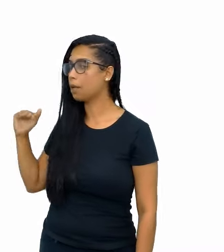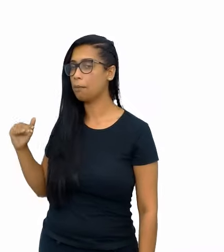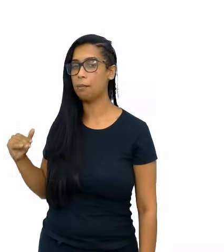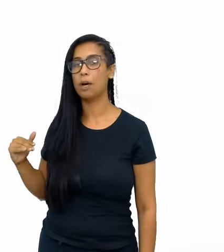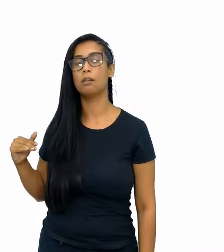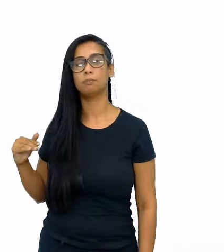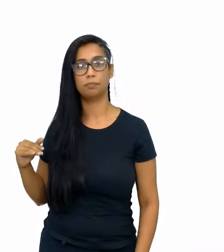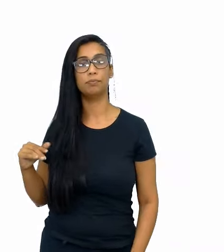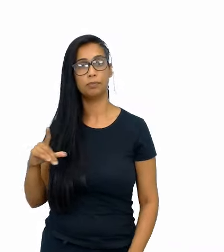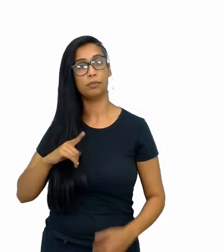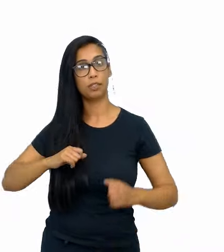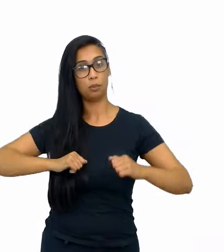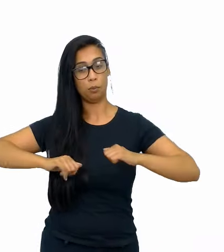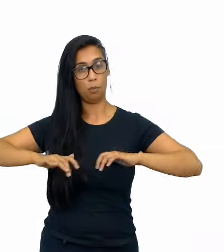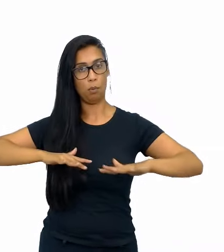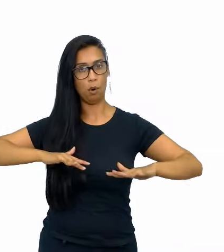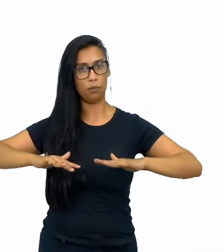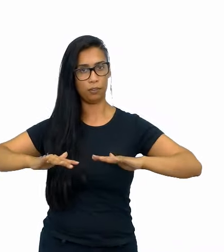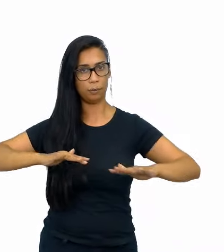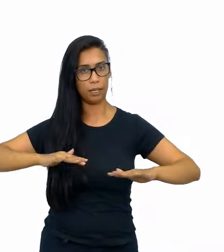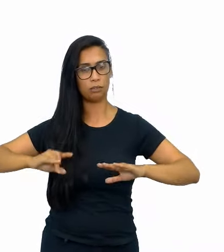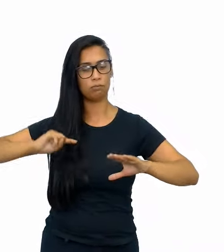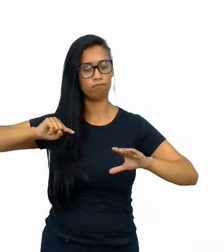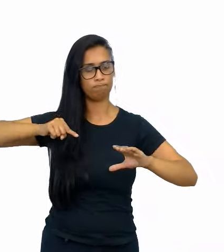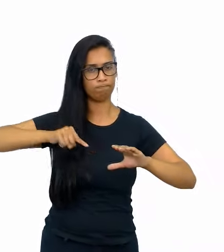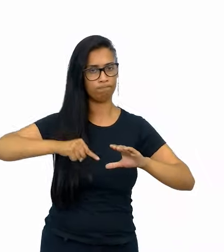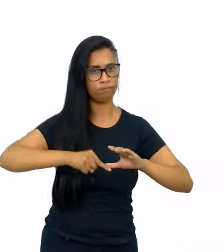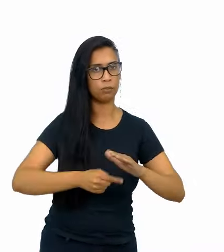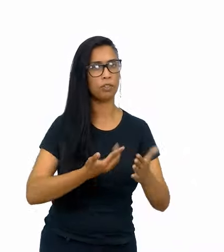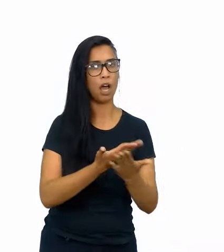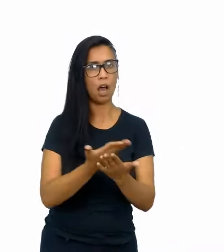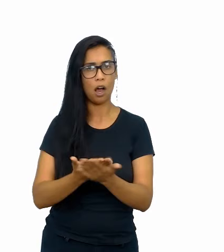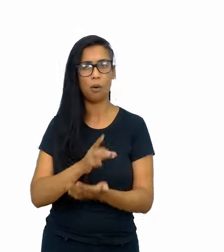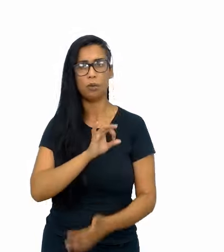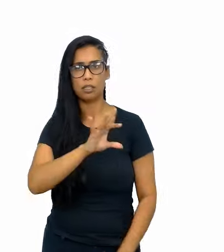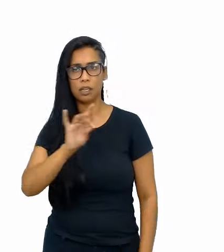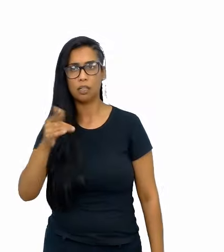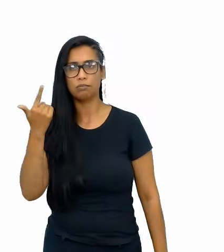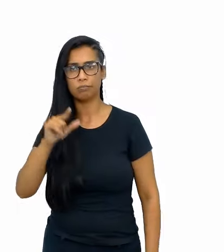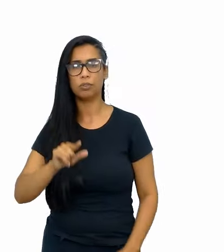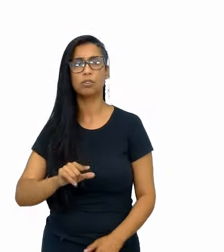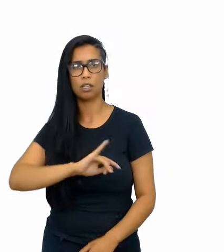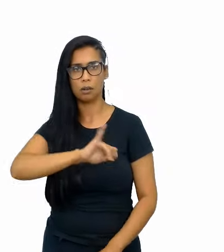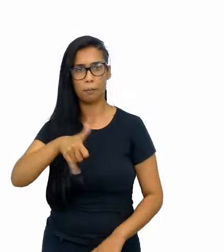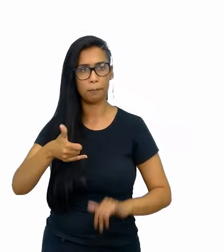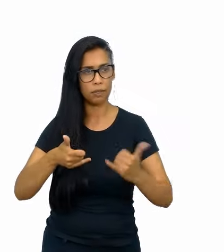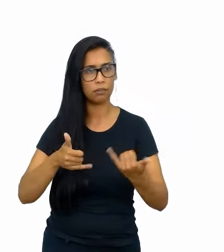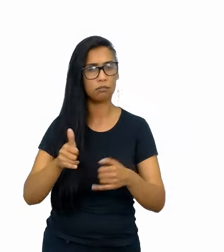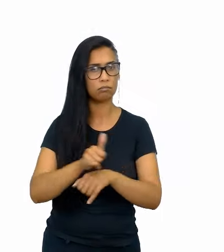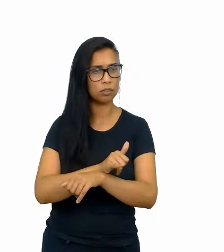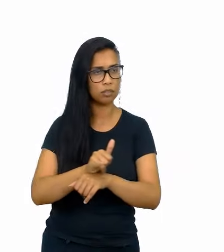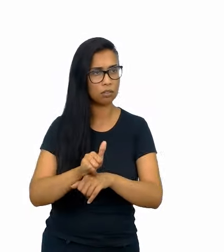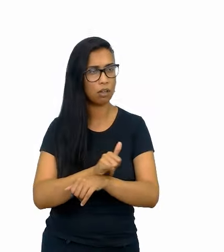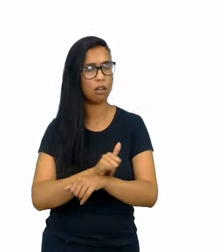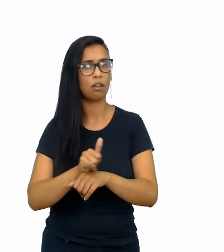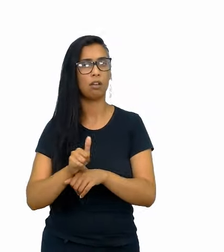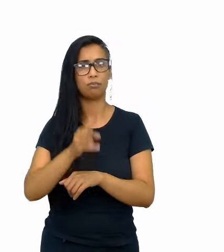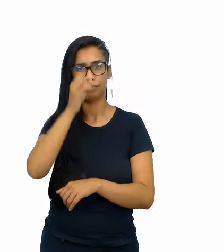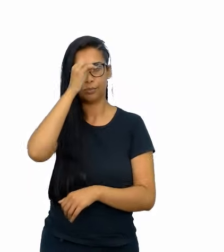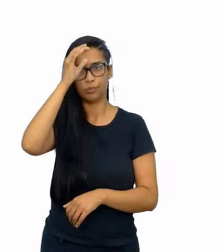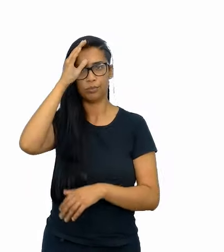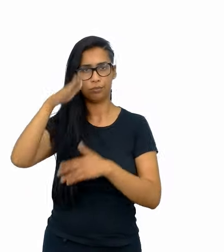de análise que vai se aprofundando ao longo de cada aula. Eu gostaria de destacar que na